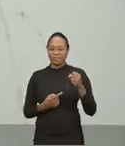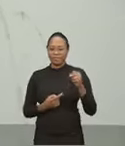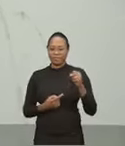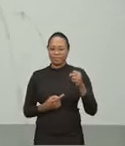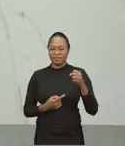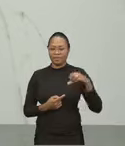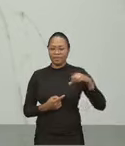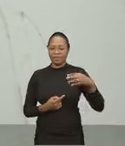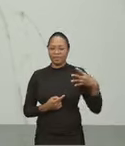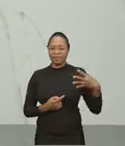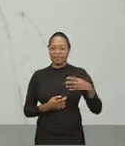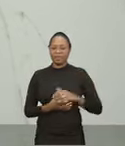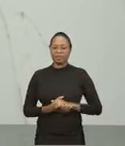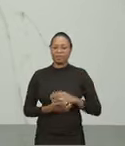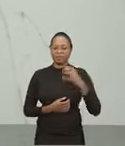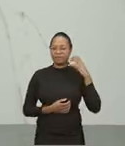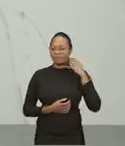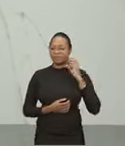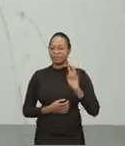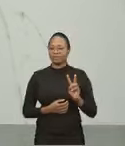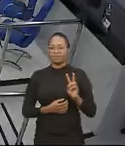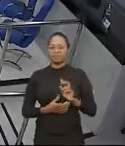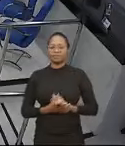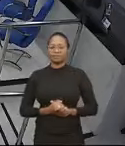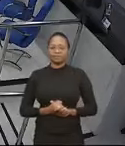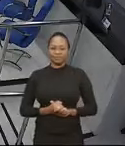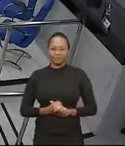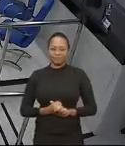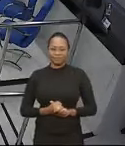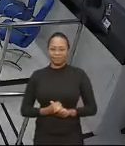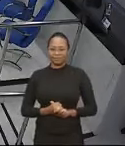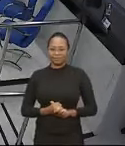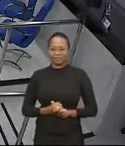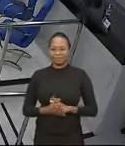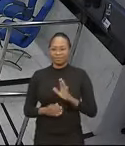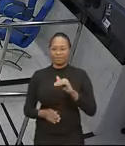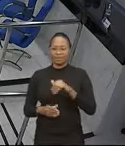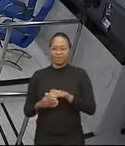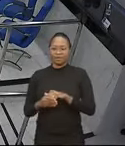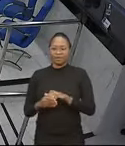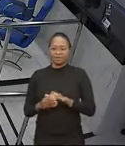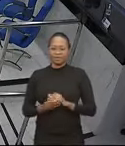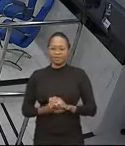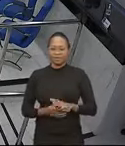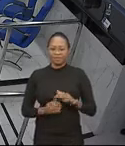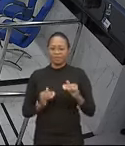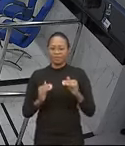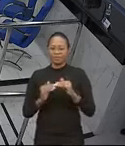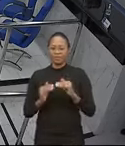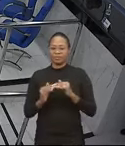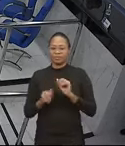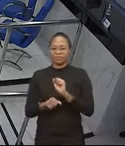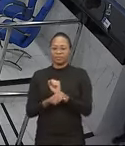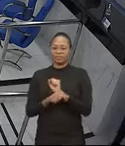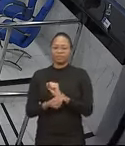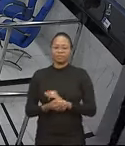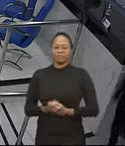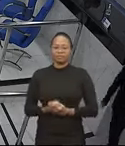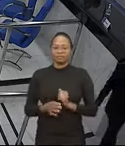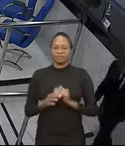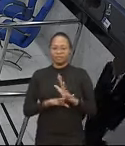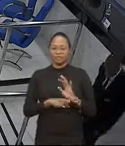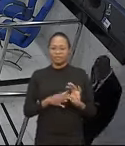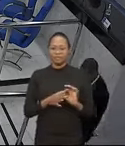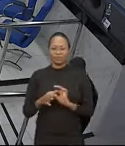894. Vereador Vaninho da Rádio. Em discussão. Em votação. Em ordem permanece como está. Aprovado